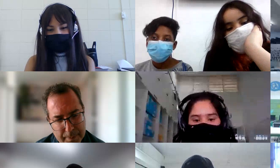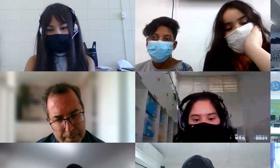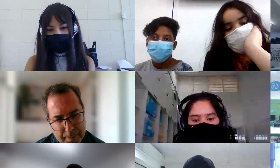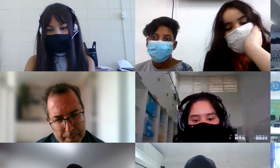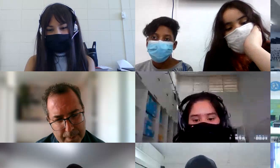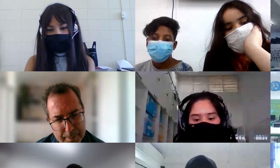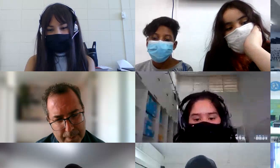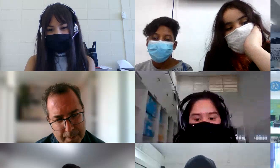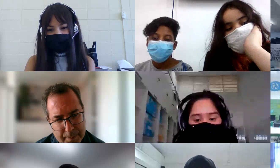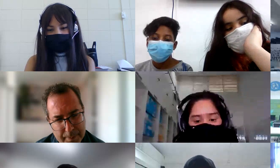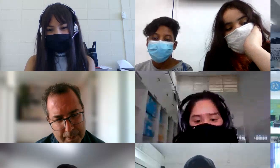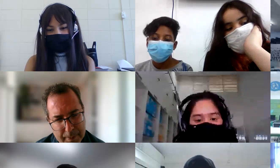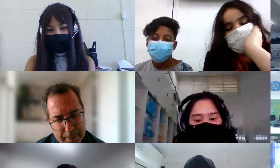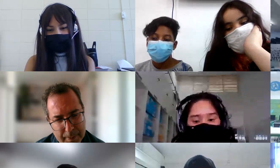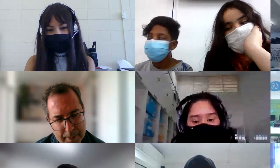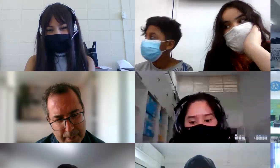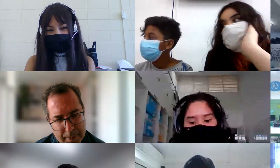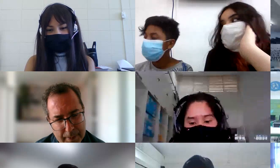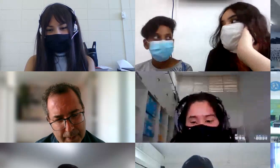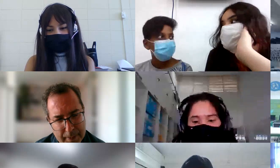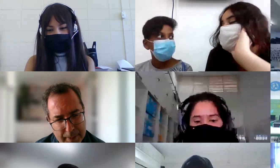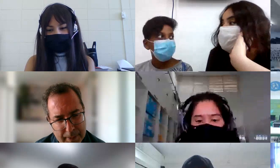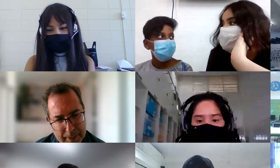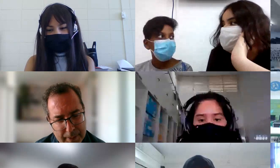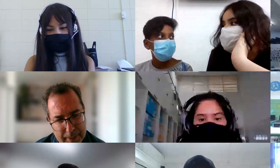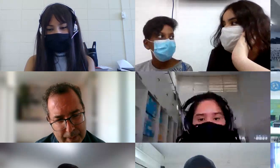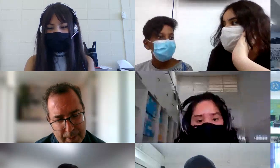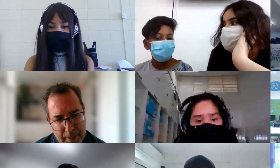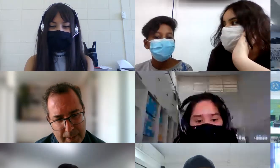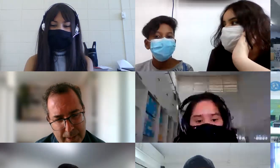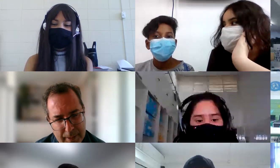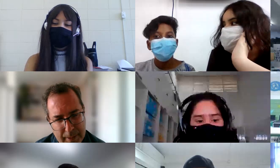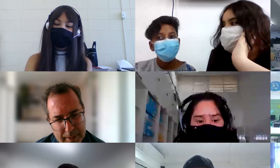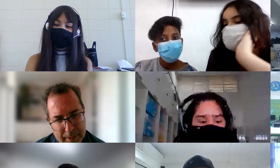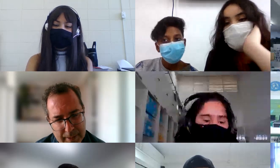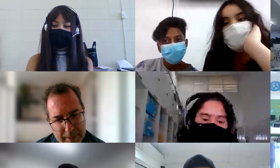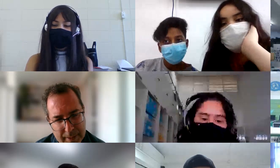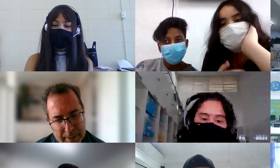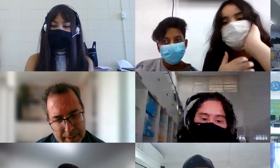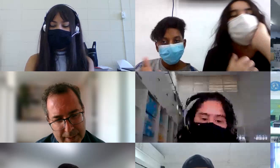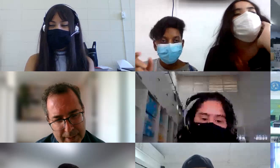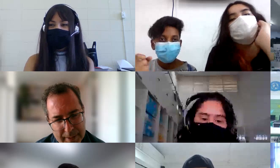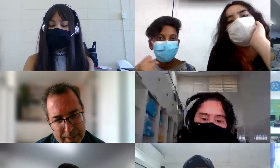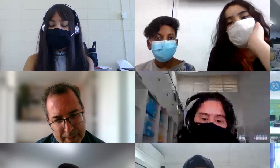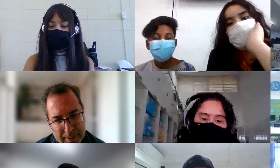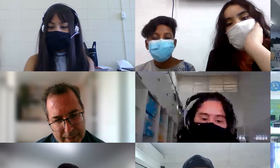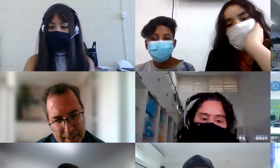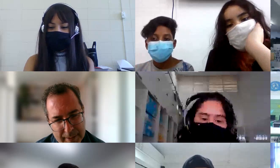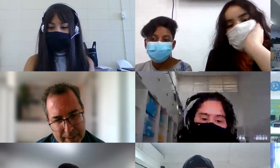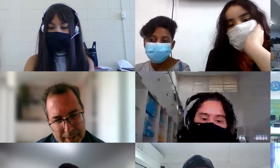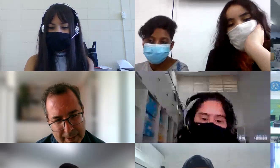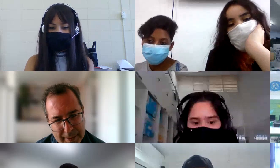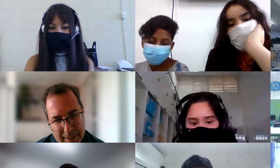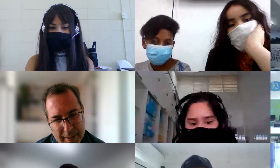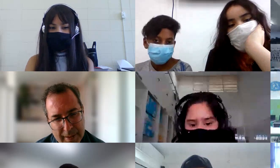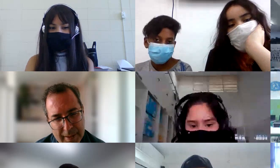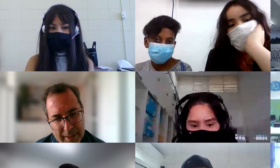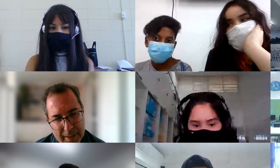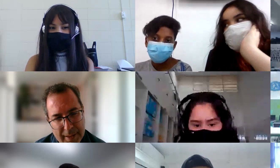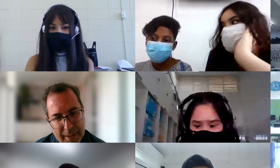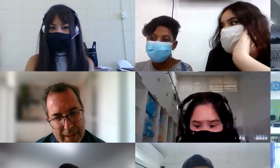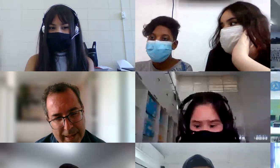disse, e todos disseram, a gente tem que... todo mundo passa sobre isso na